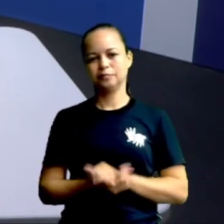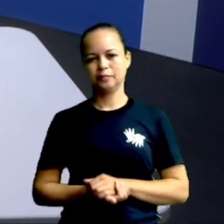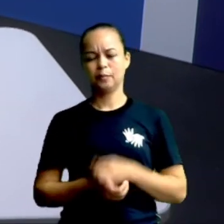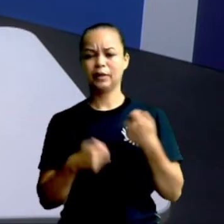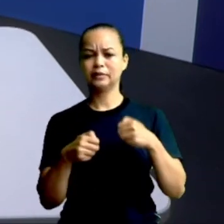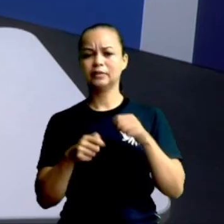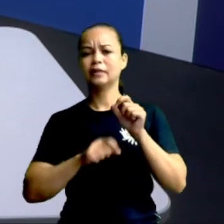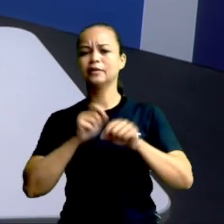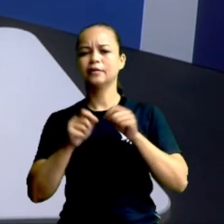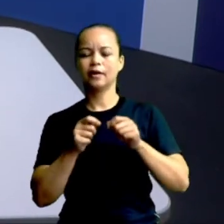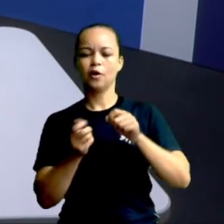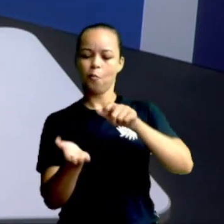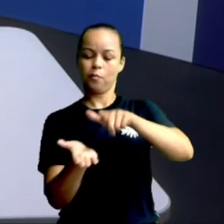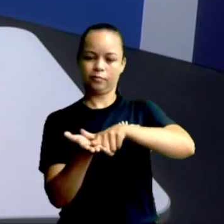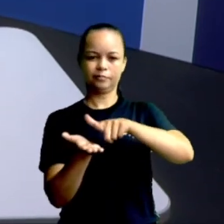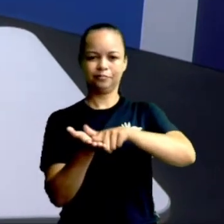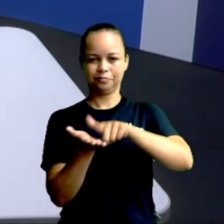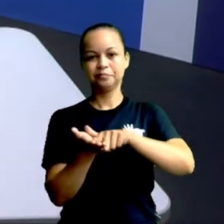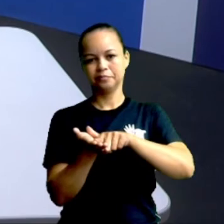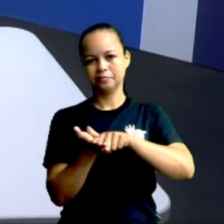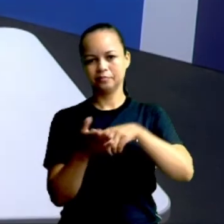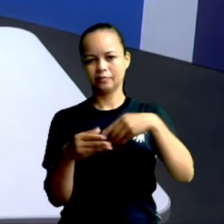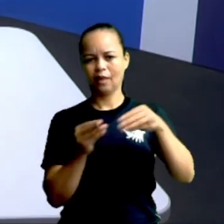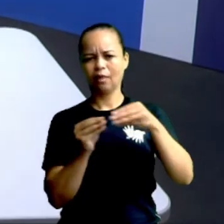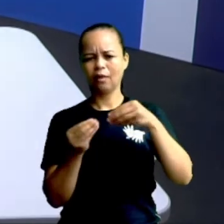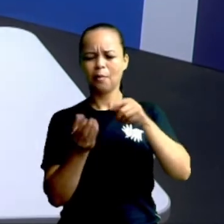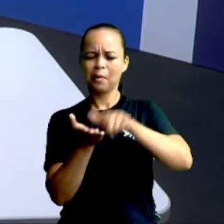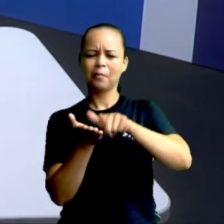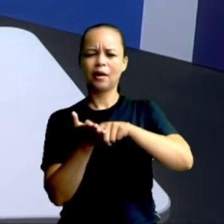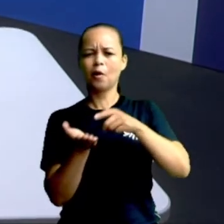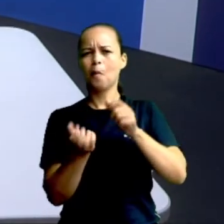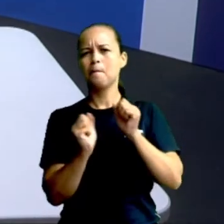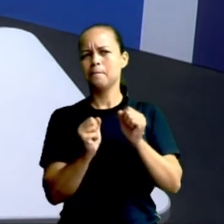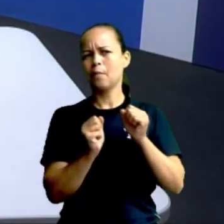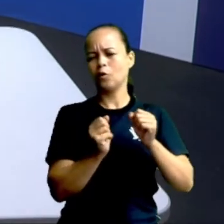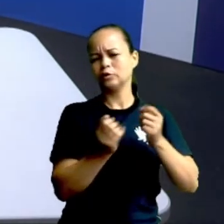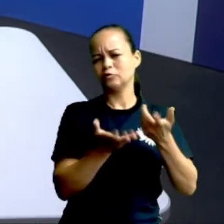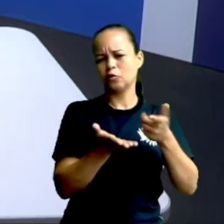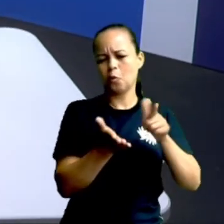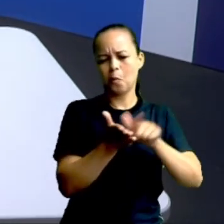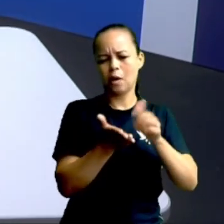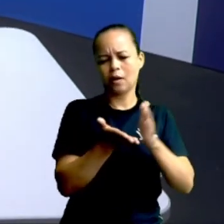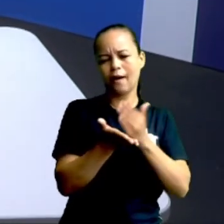precisar? Você vai precisar de uma folha de papel, tá? Pode ser uma folha de caderno, professora,